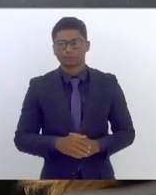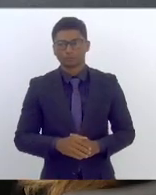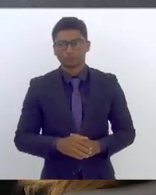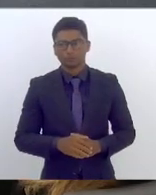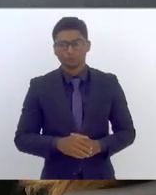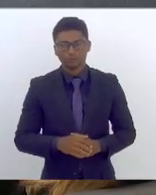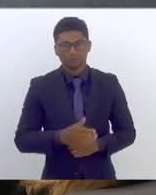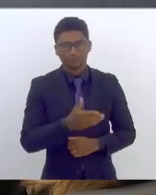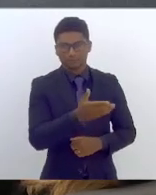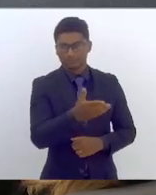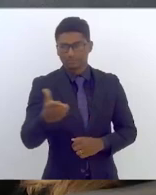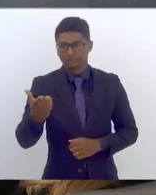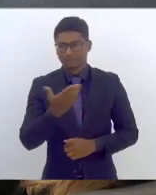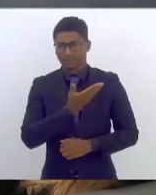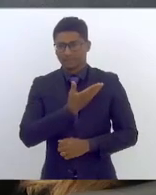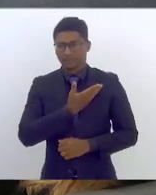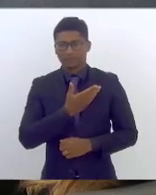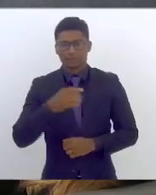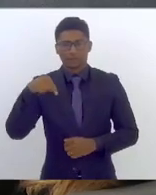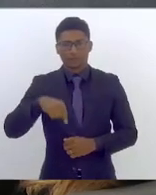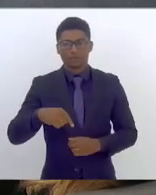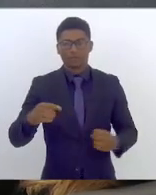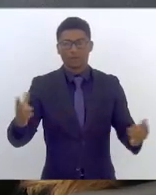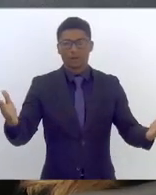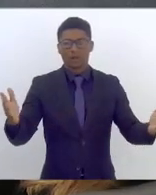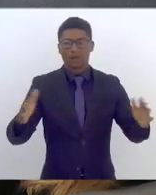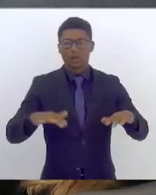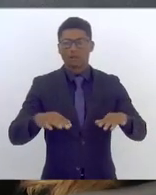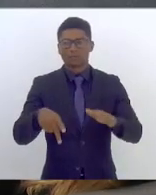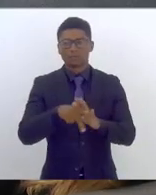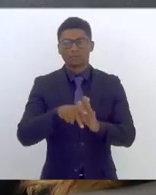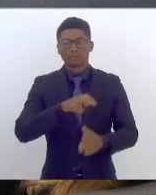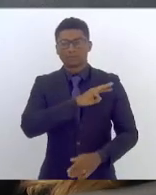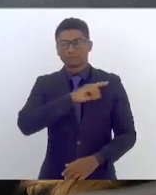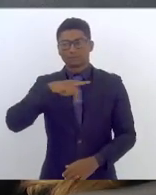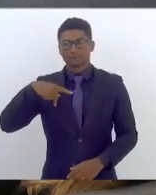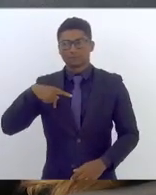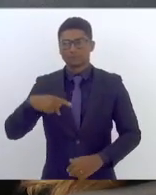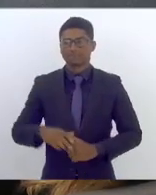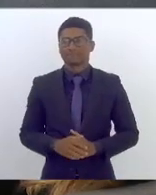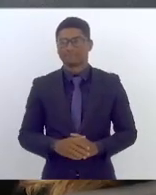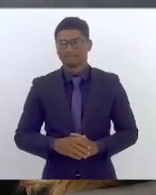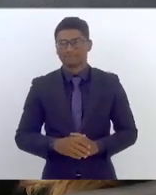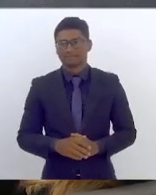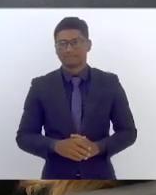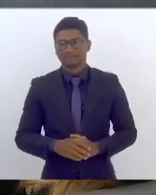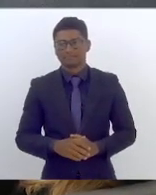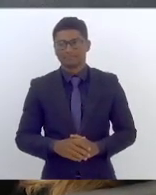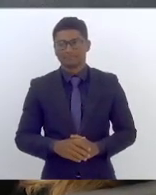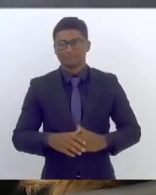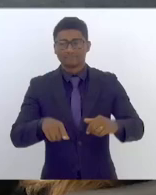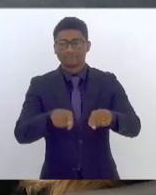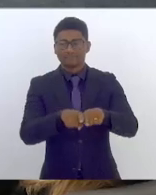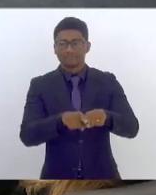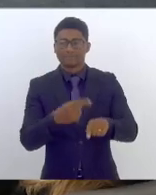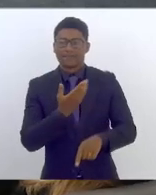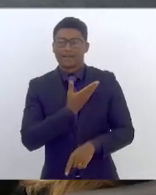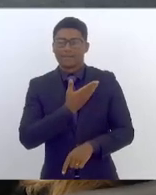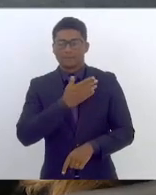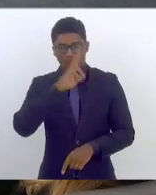amigos que estão aqui hoje de ministério público e também amigos da vida